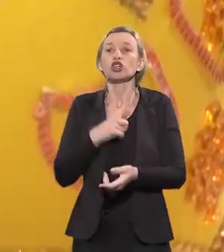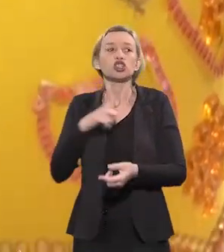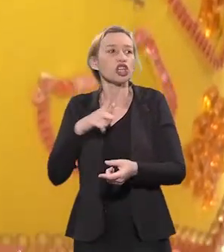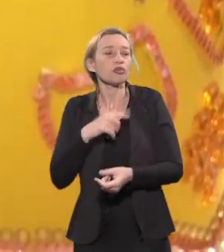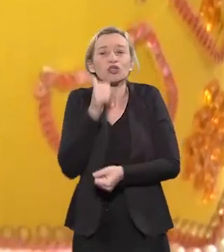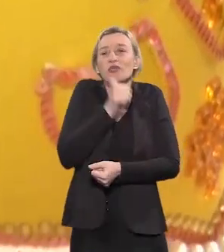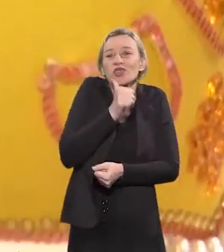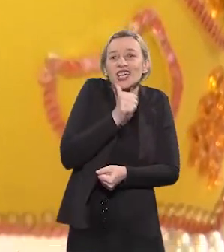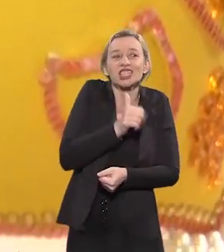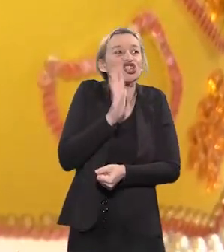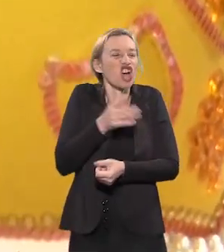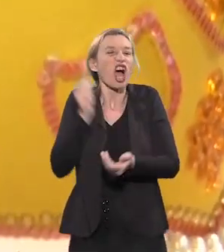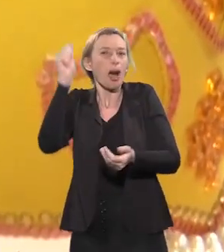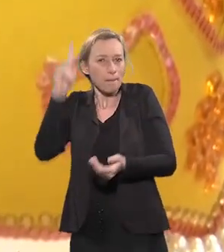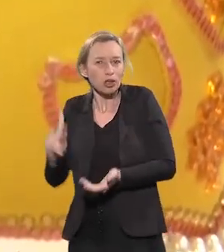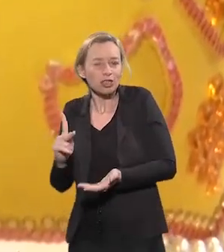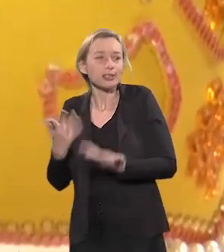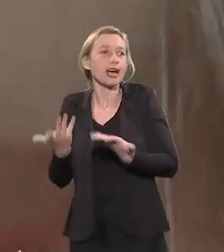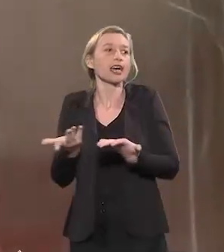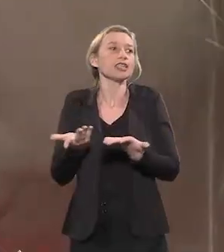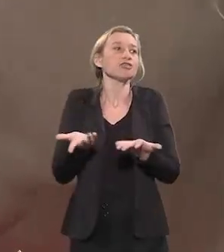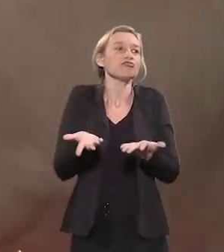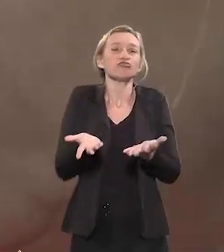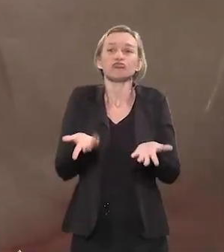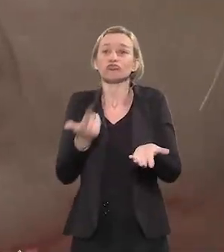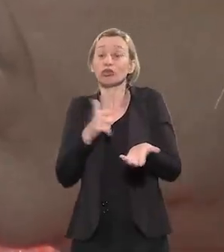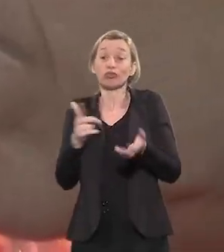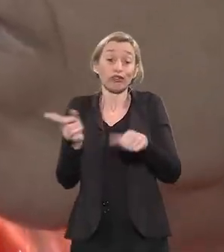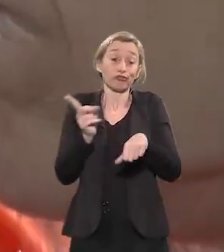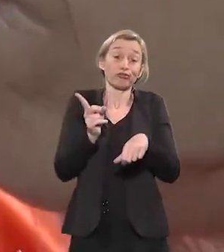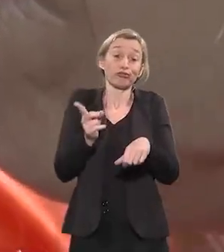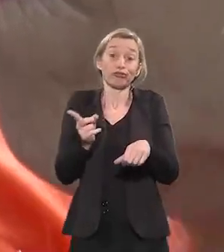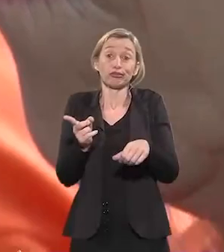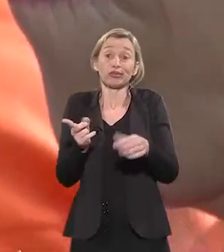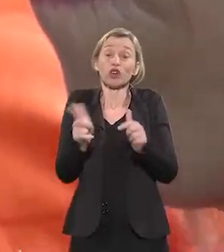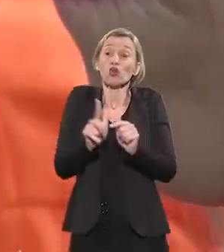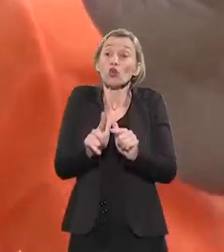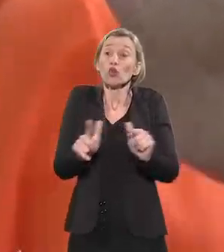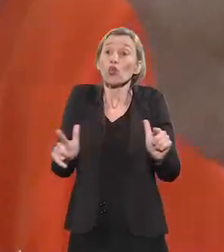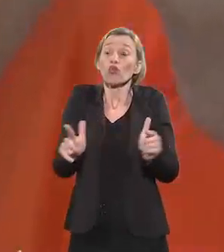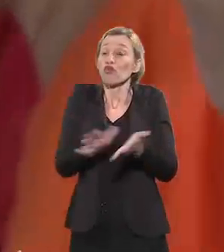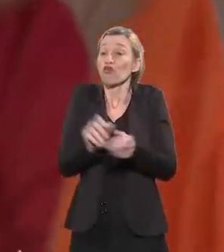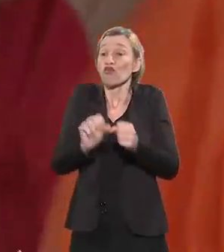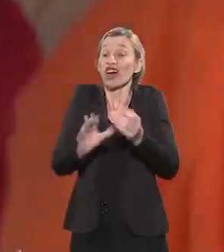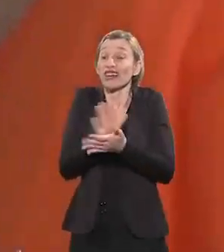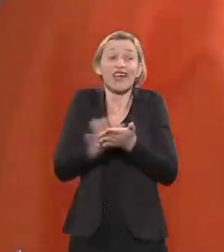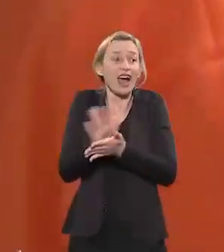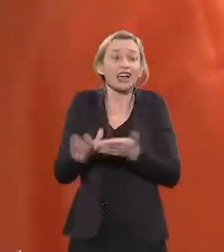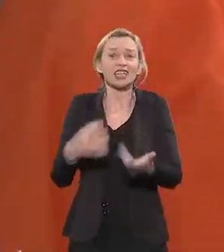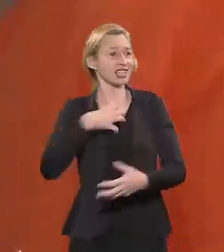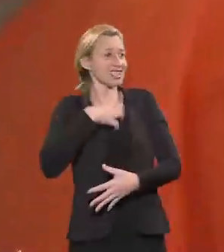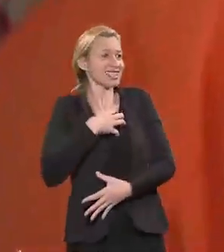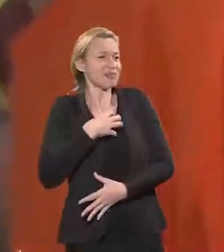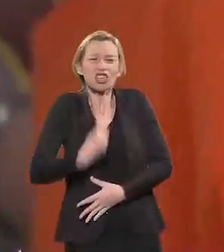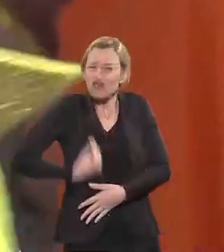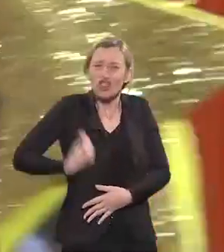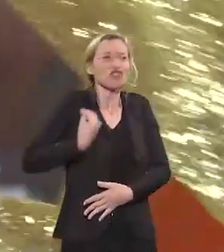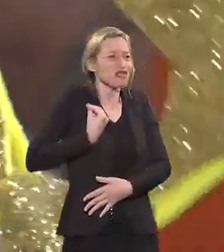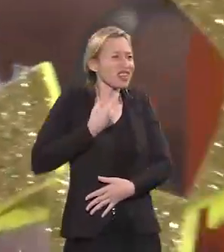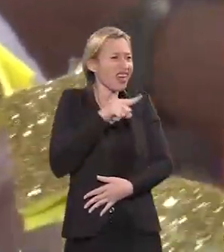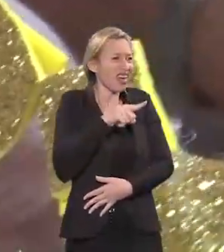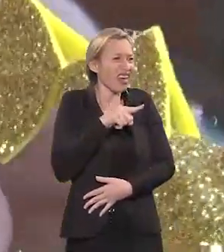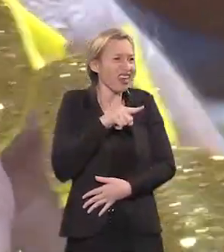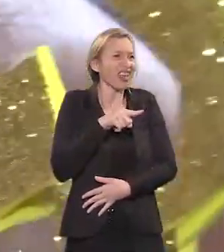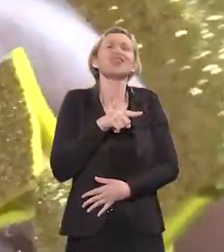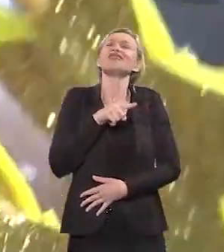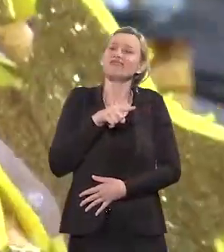E a gente tem aquela senhorinha que já está aposentada, que está ocupando o tempo. Então, assim, a gente tem diversas realidades. E se ocupar o tempo faz com que ela sinta mais viva, se sinta,